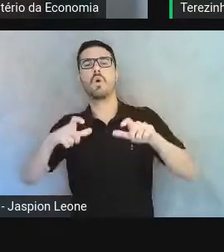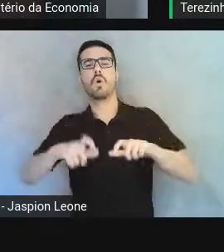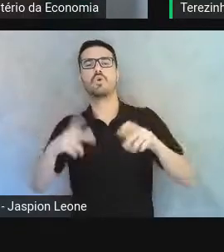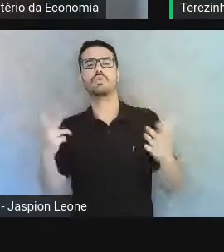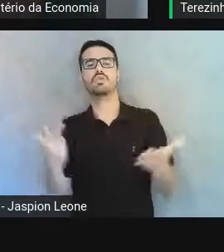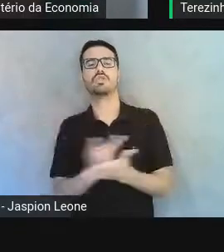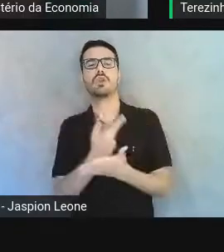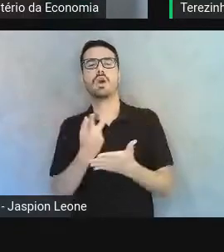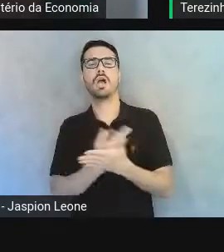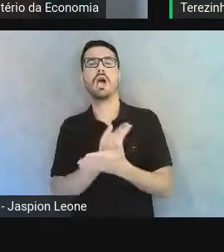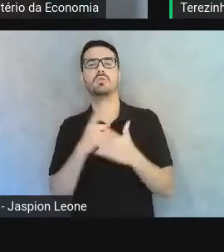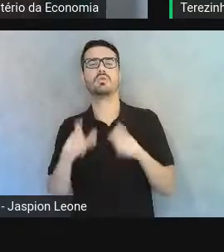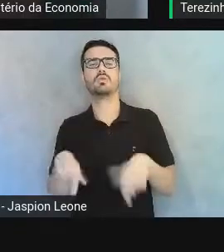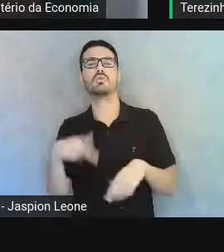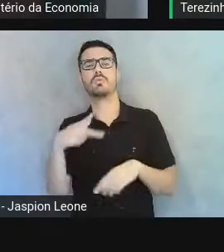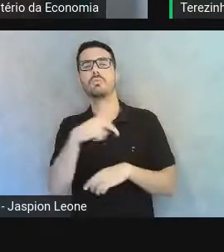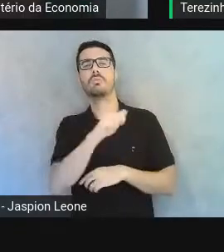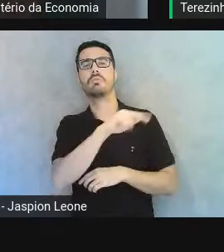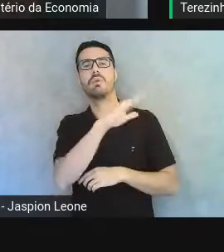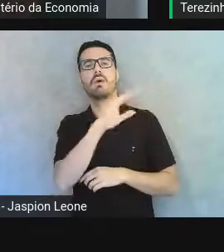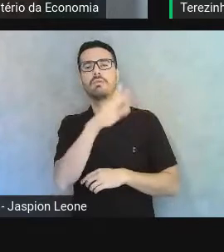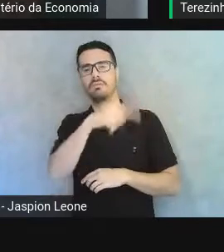Você consegue responder isso?